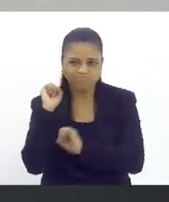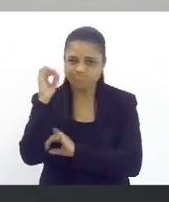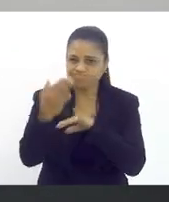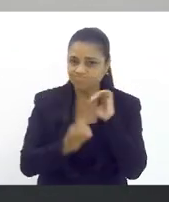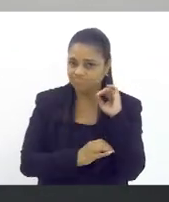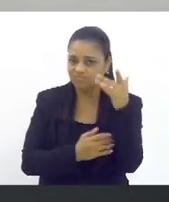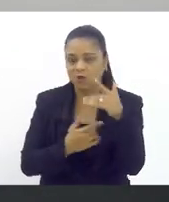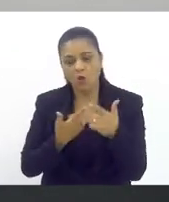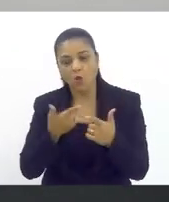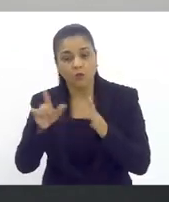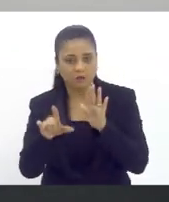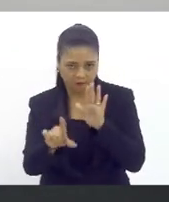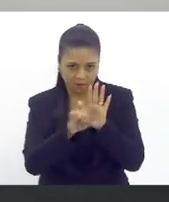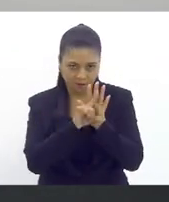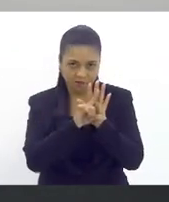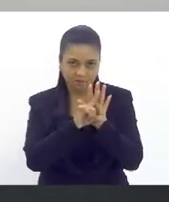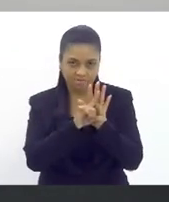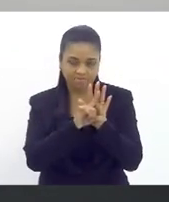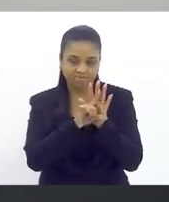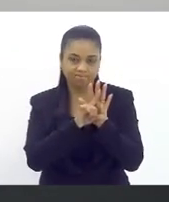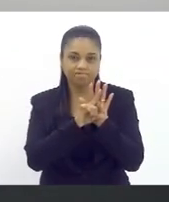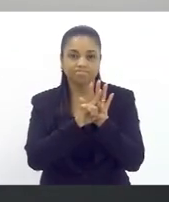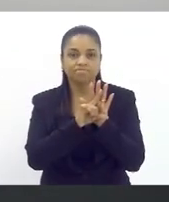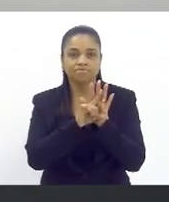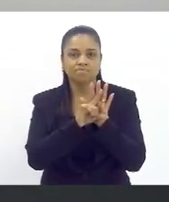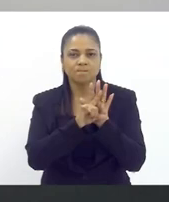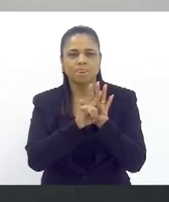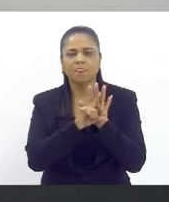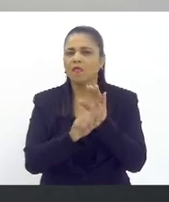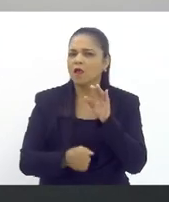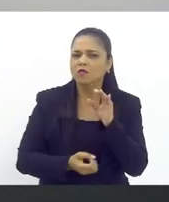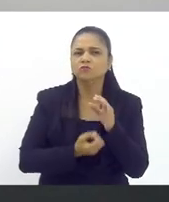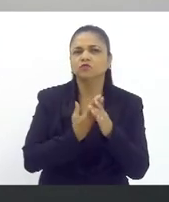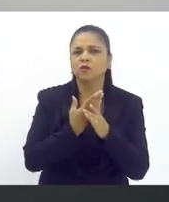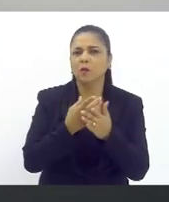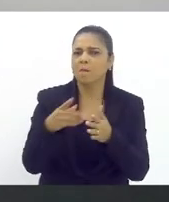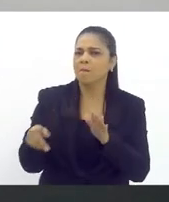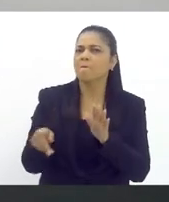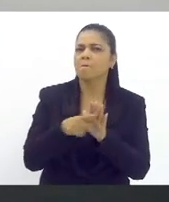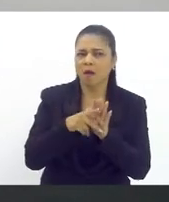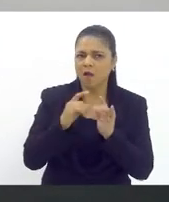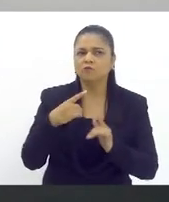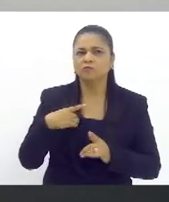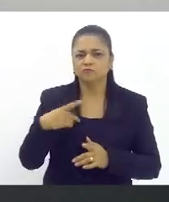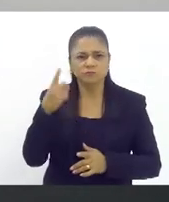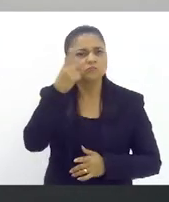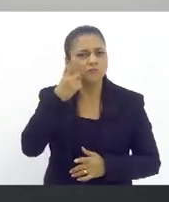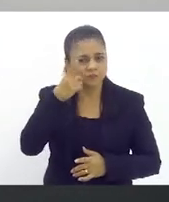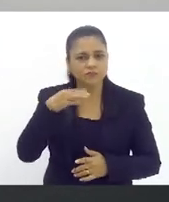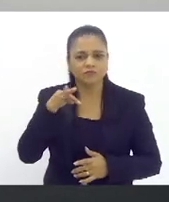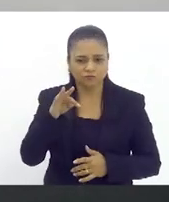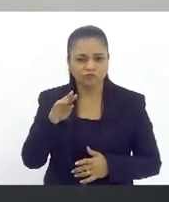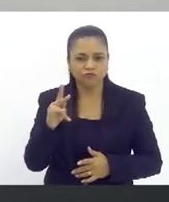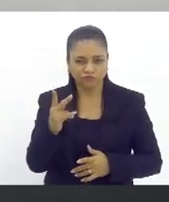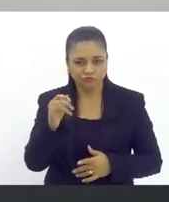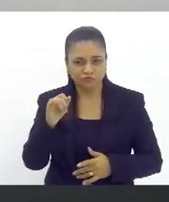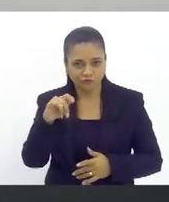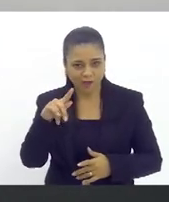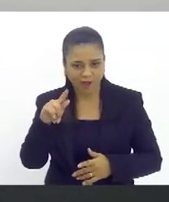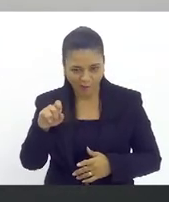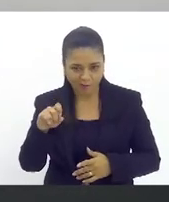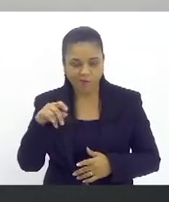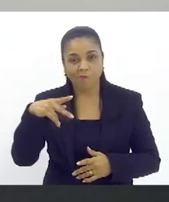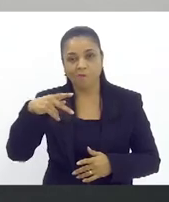lei que é se eu não me engano é de autoria do próprio Tiago Pampulha é de autoria do Thiago Pampulha é a